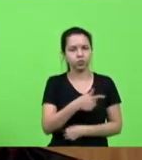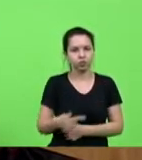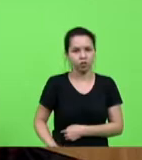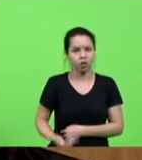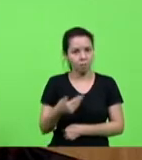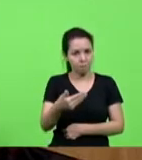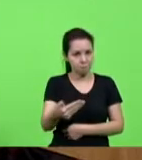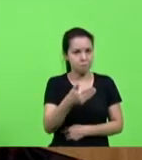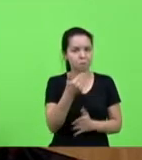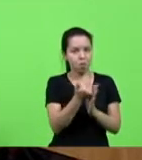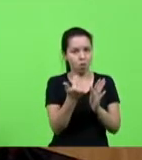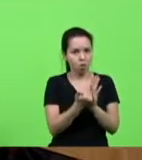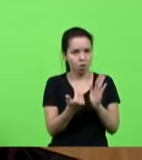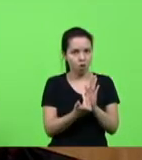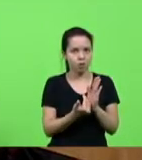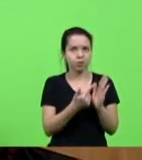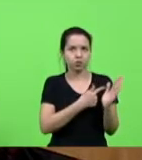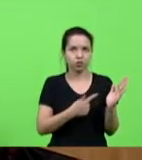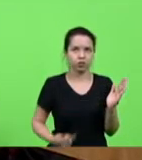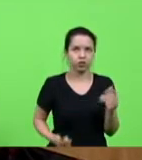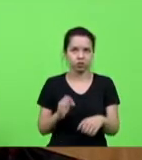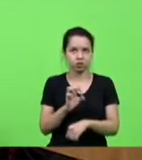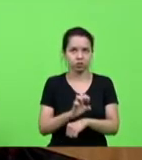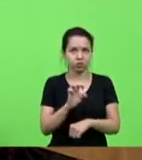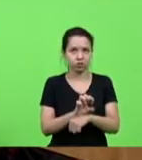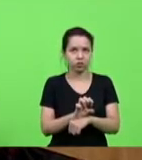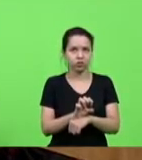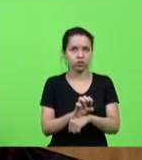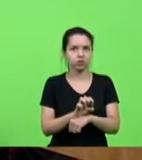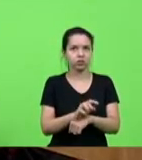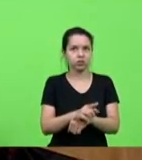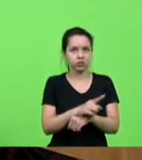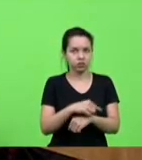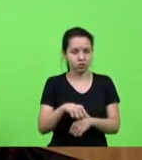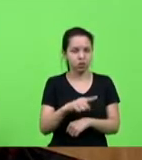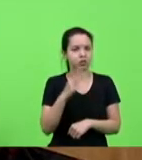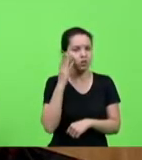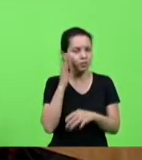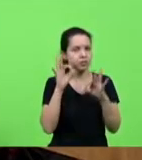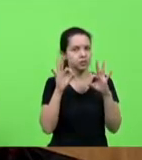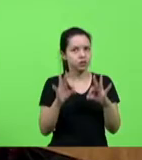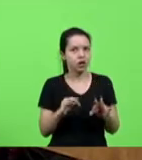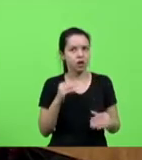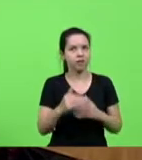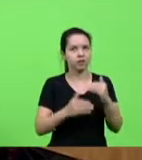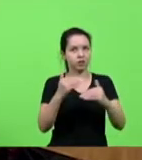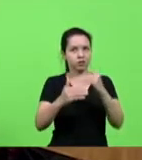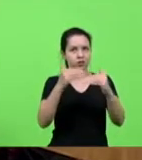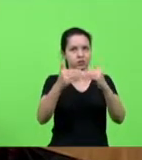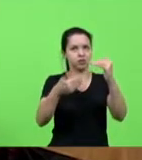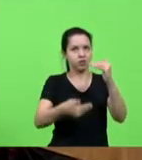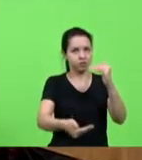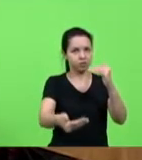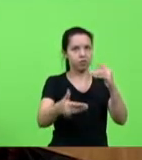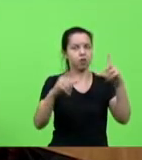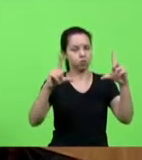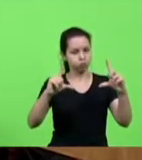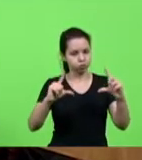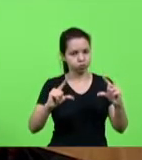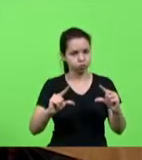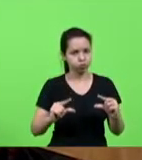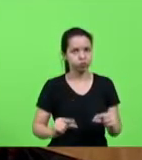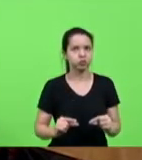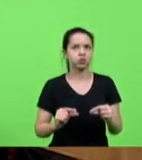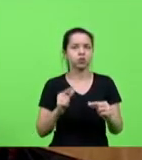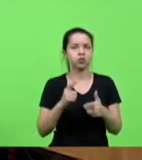de Estado que será perene e temos a certeza de que vamos avançar muito para reduzirmos com isso os